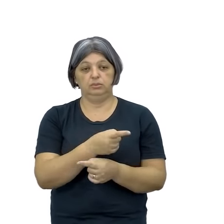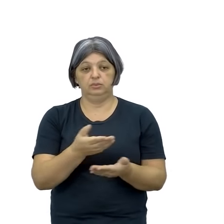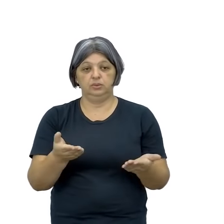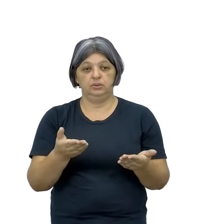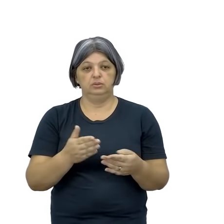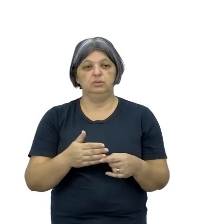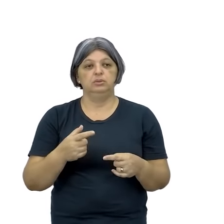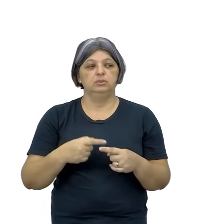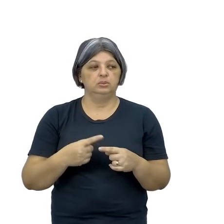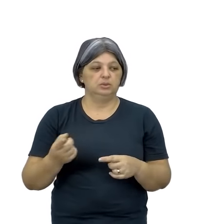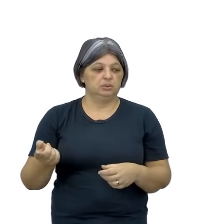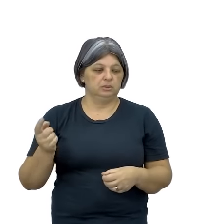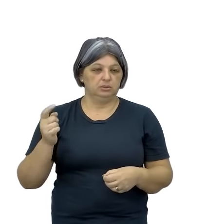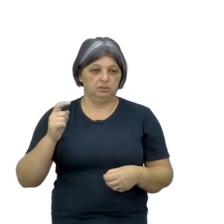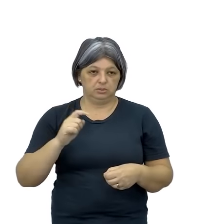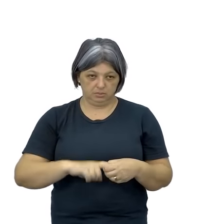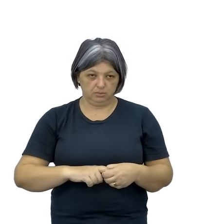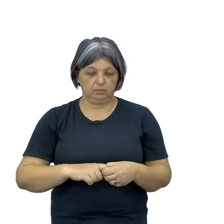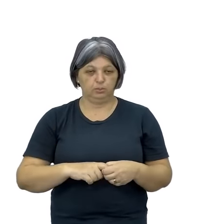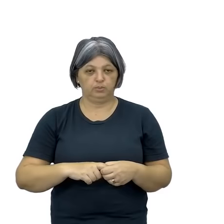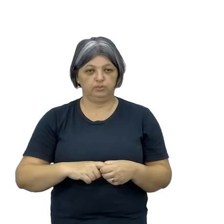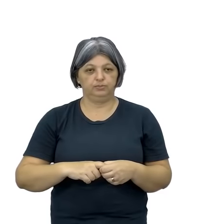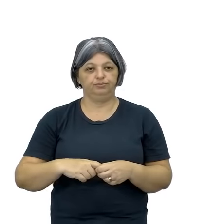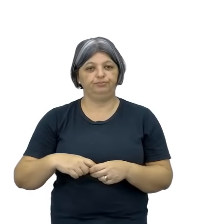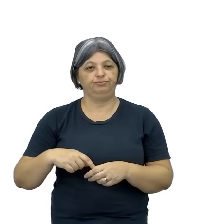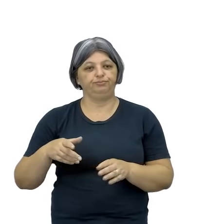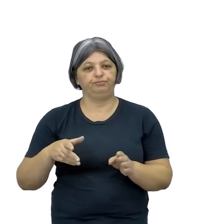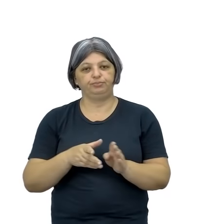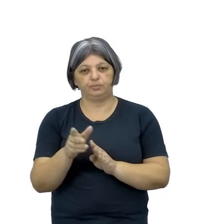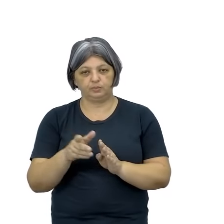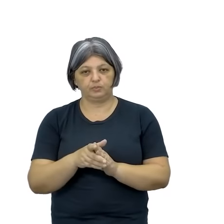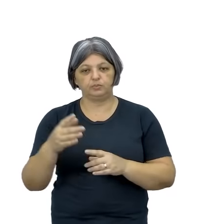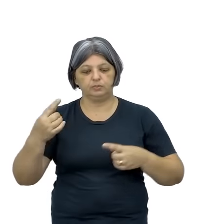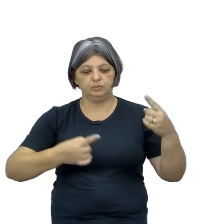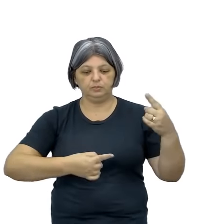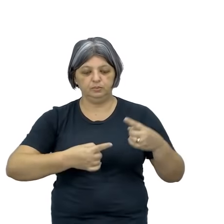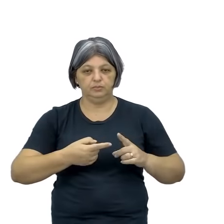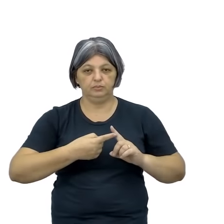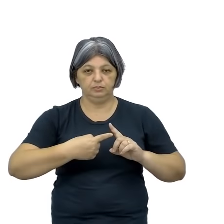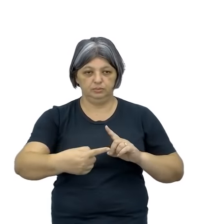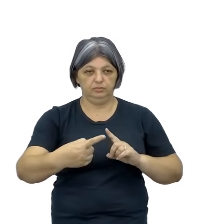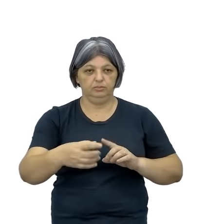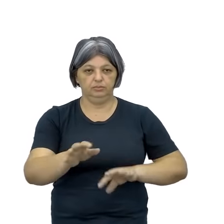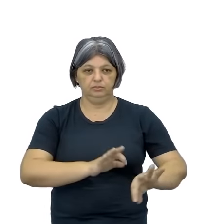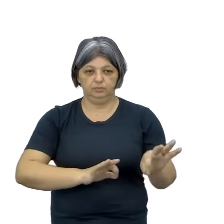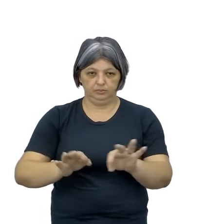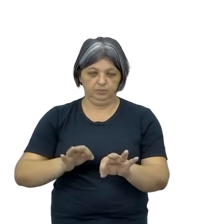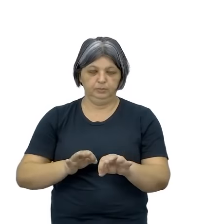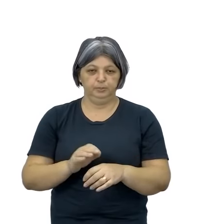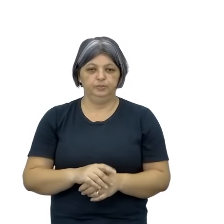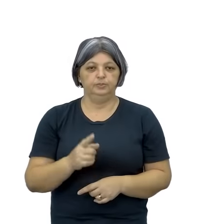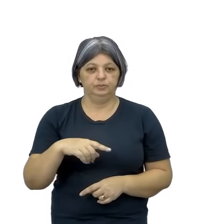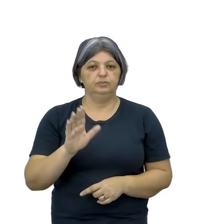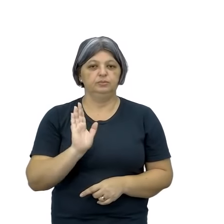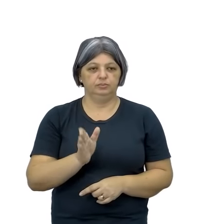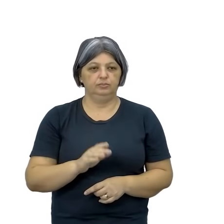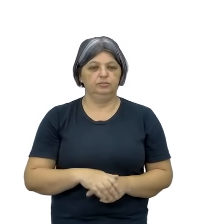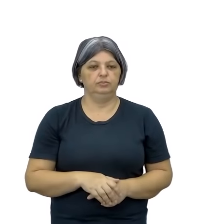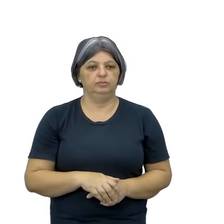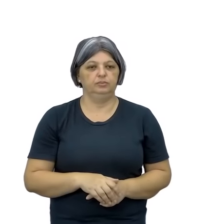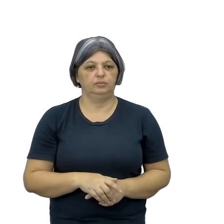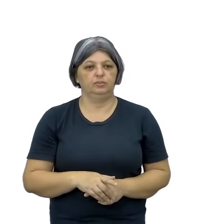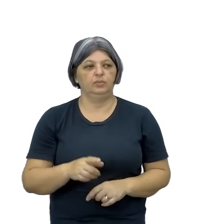aqui retomar orientações sobre a avaliação discutida na semana de planejamento, que vocês já estão aí há algum